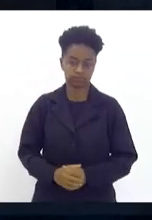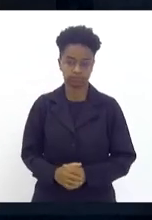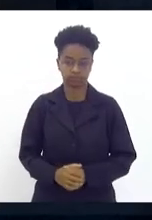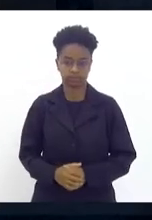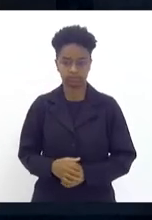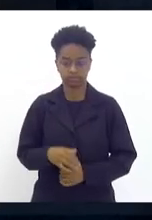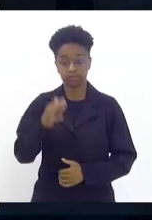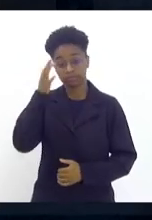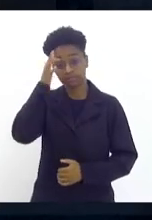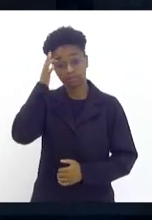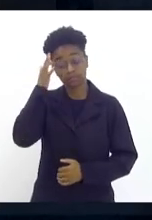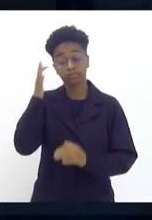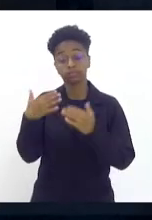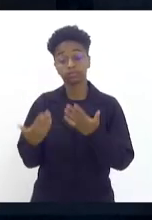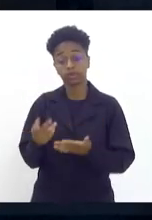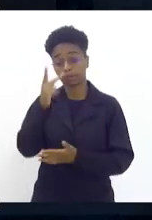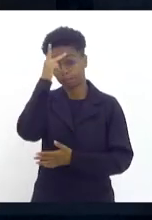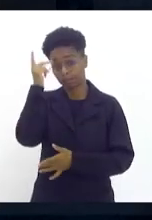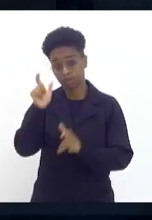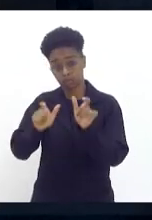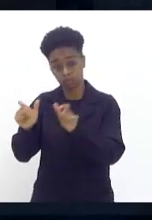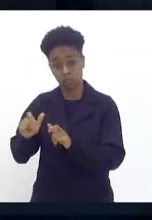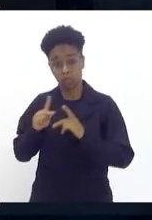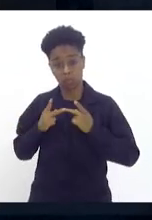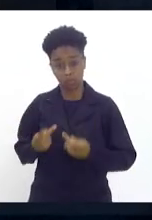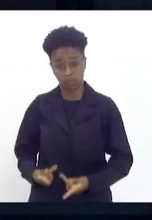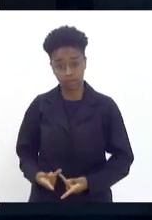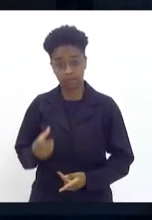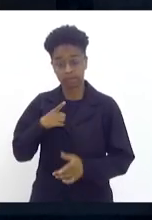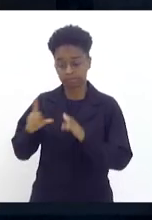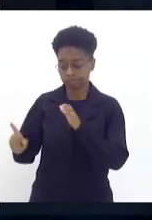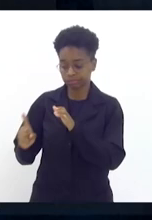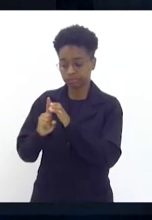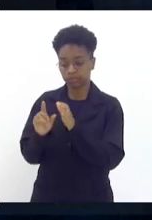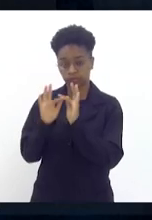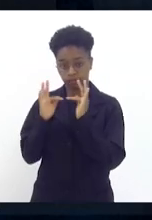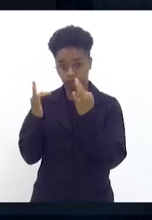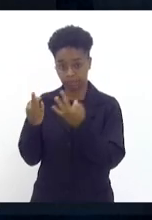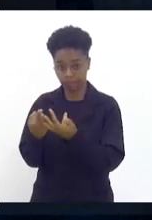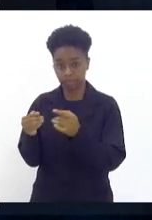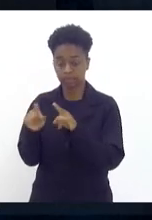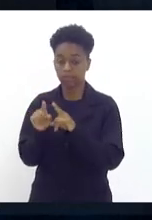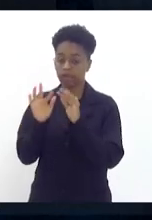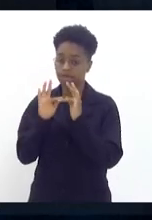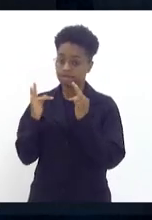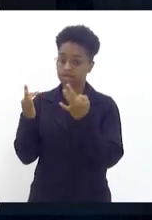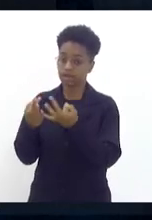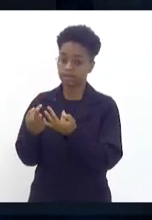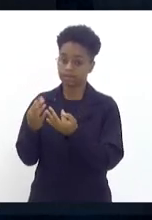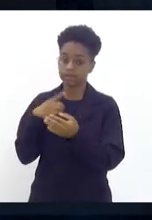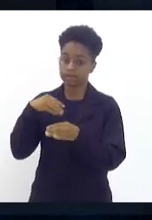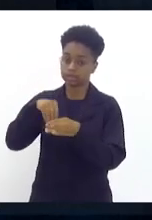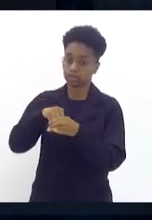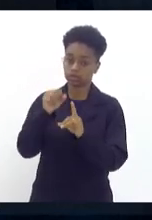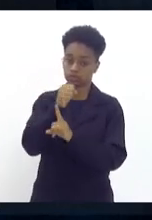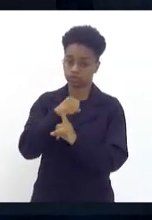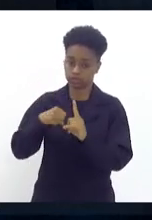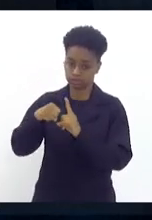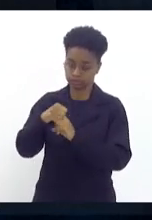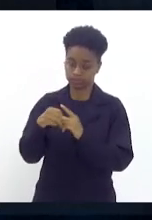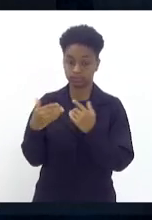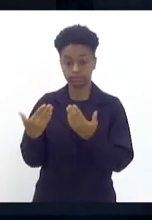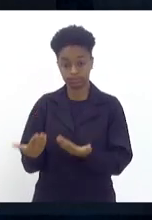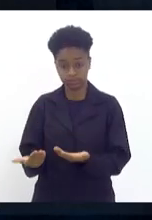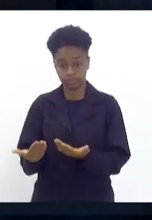Então, a pessoa humana, ela está no centro da sua família, e essa família está inserida dentro de uma sociedade, né?